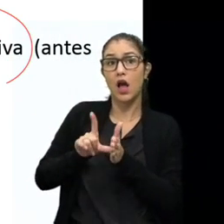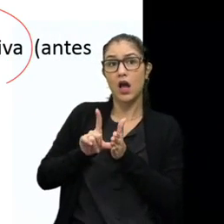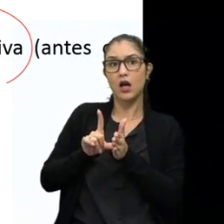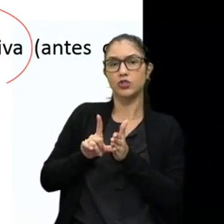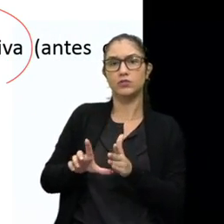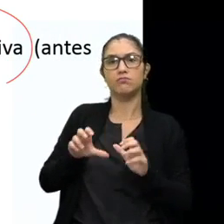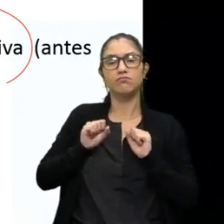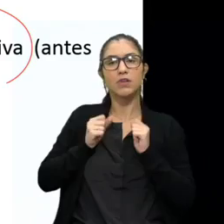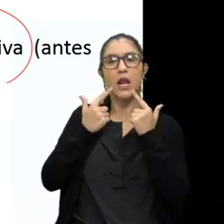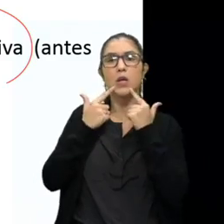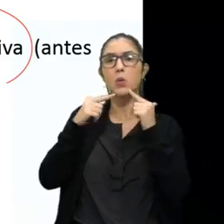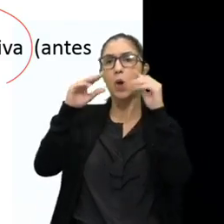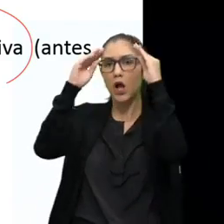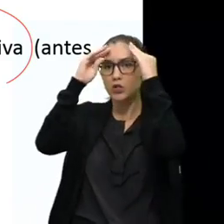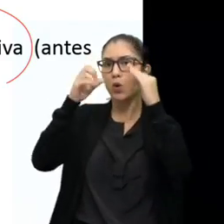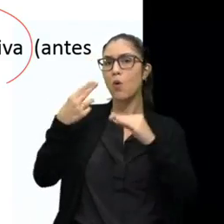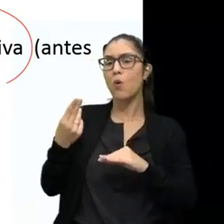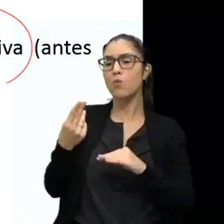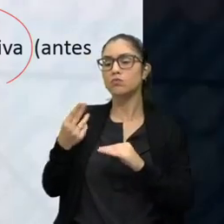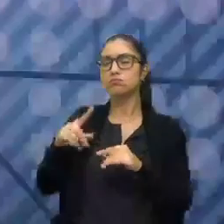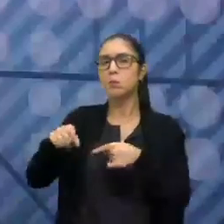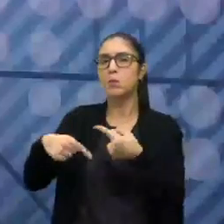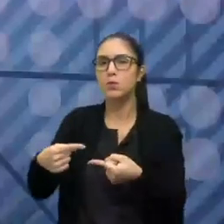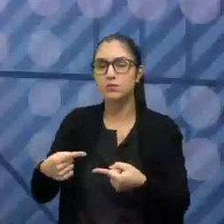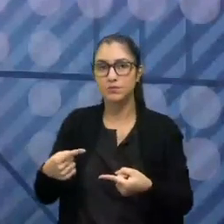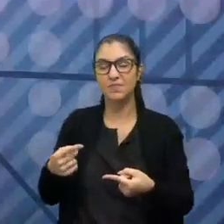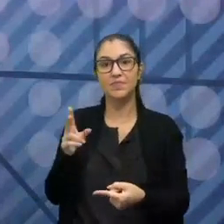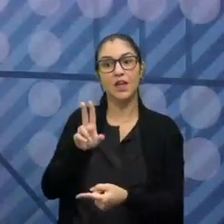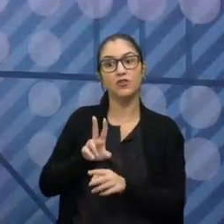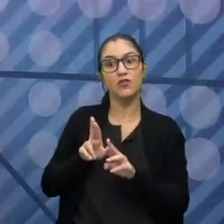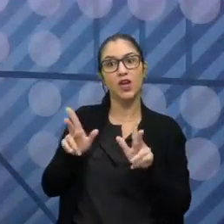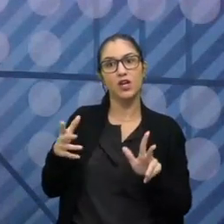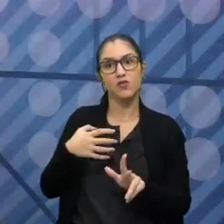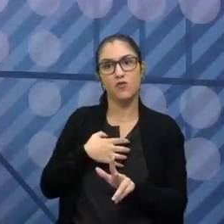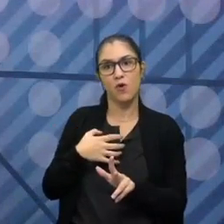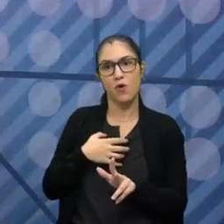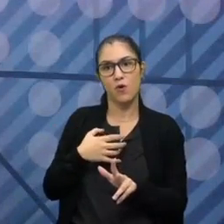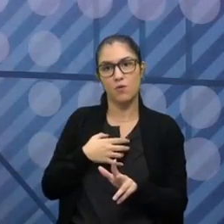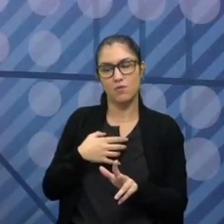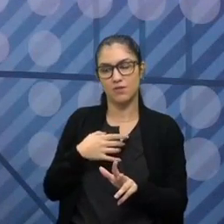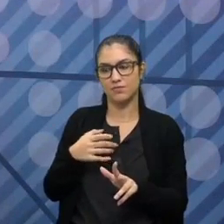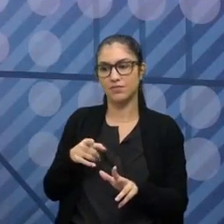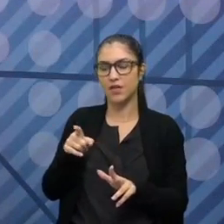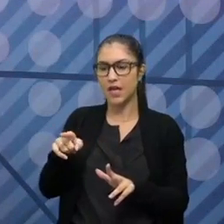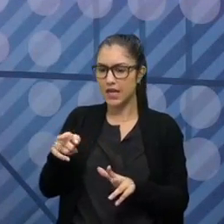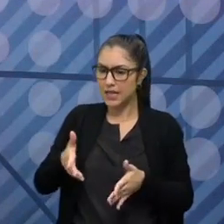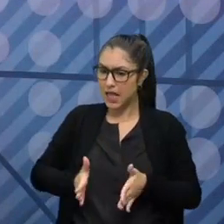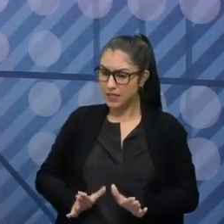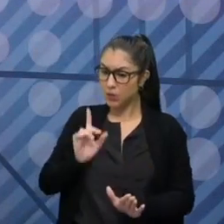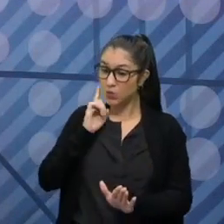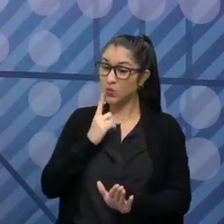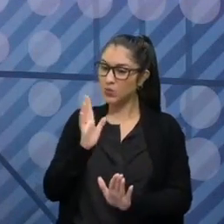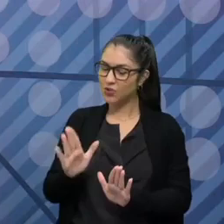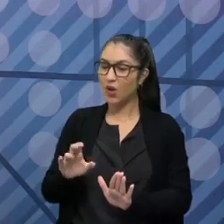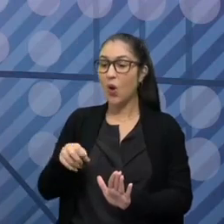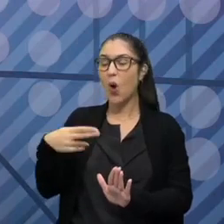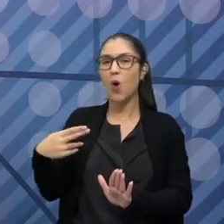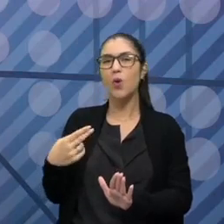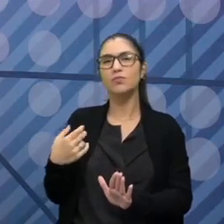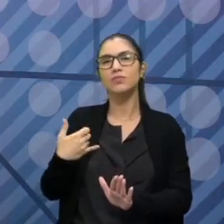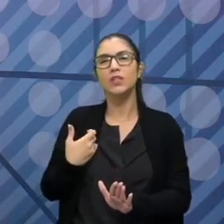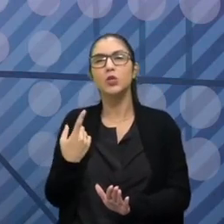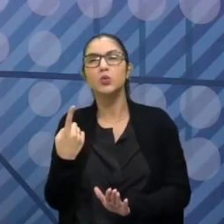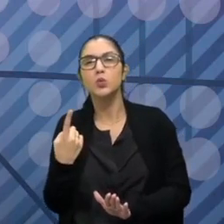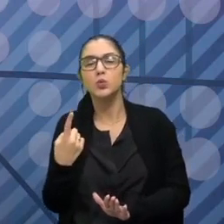da aquisição da linguagem. É diferente a forma que eu vou trabalhar com um surdo que nasceu surdo ou que ficou surdo com 1 aninho,